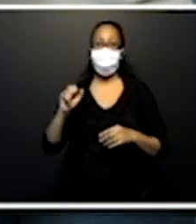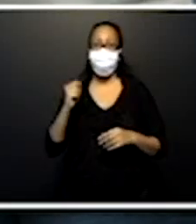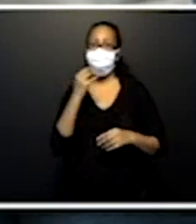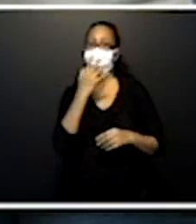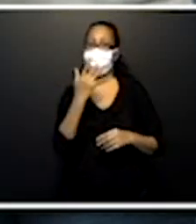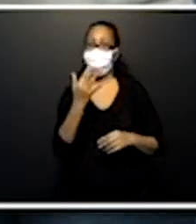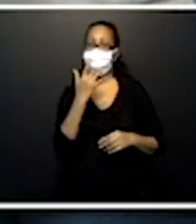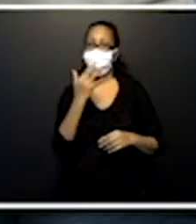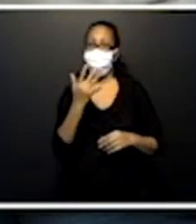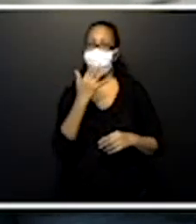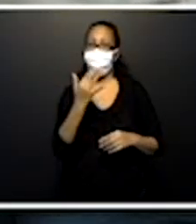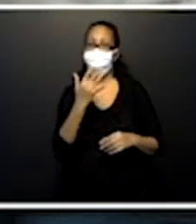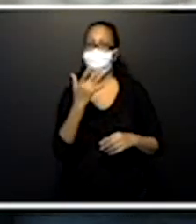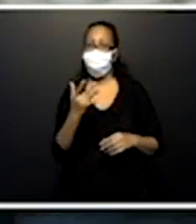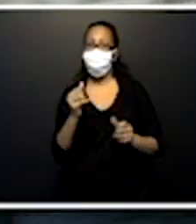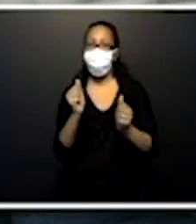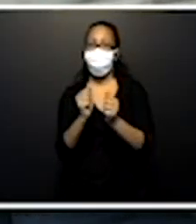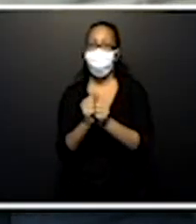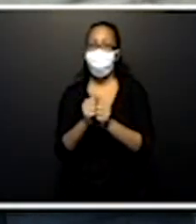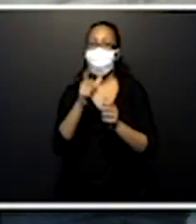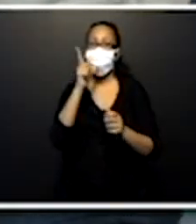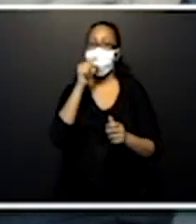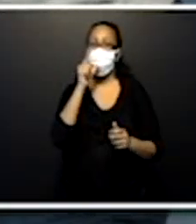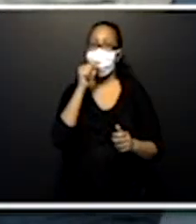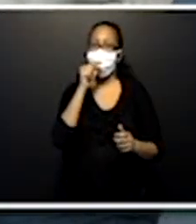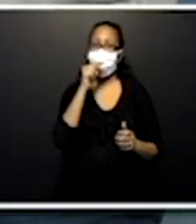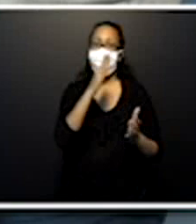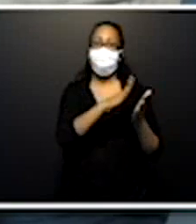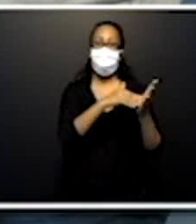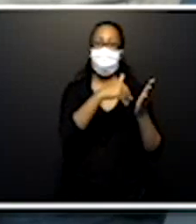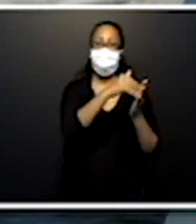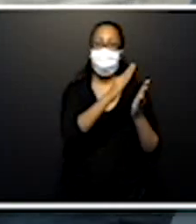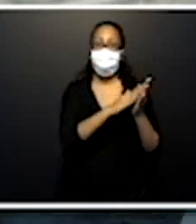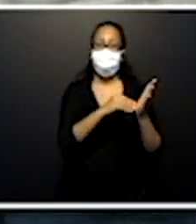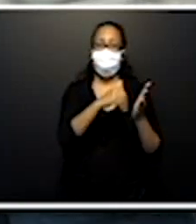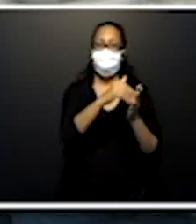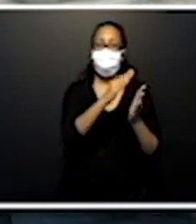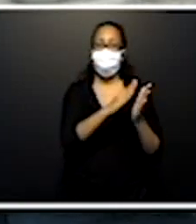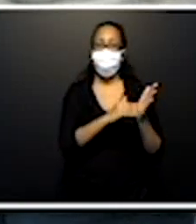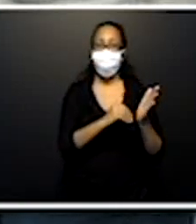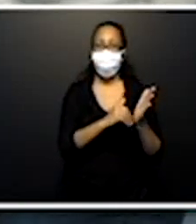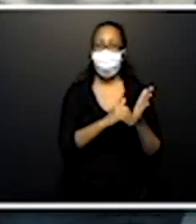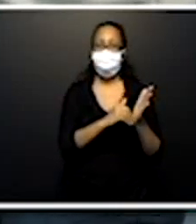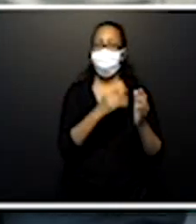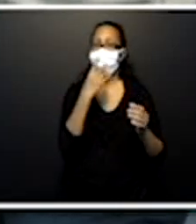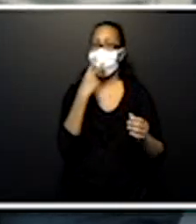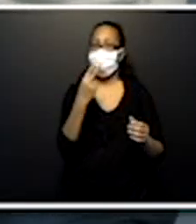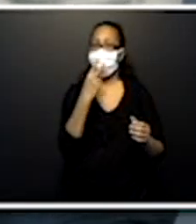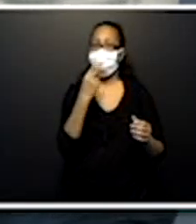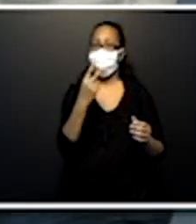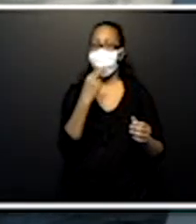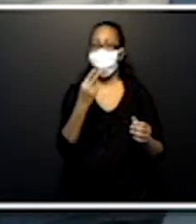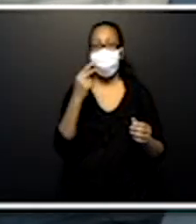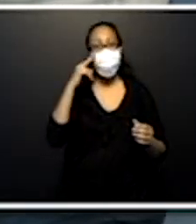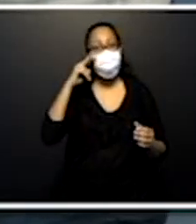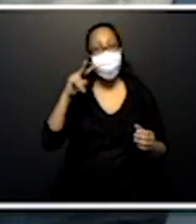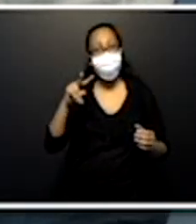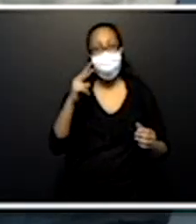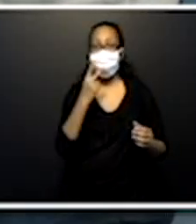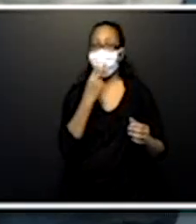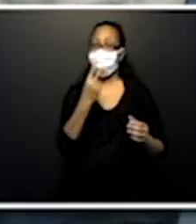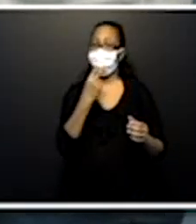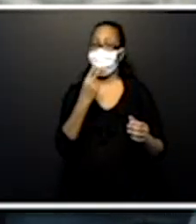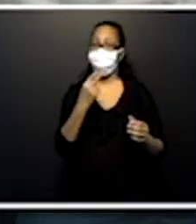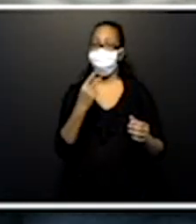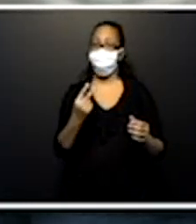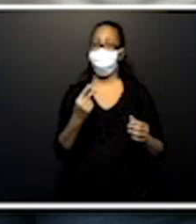forma com bastante água, bem aguada, e faço uma pintura que dá para ver a sobreposição das cores, né? Ao mesmo tempo